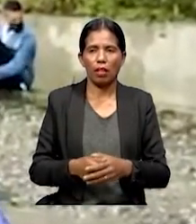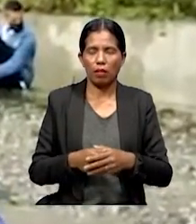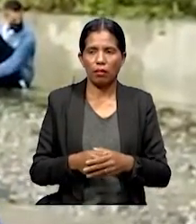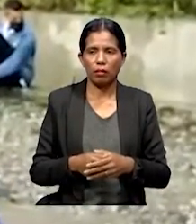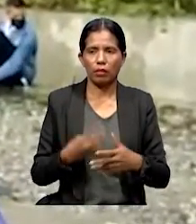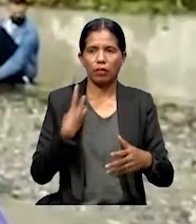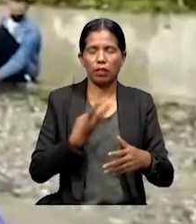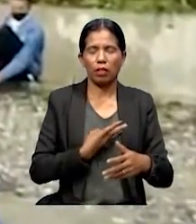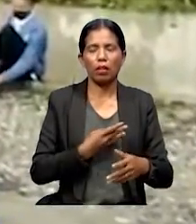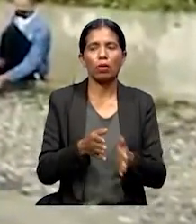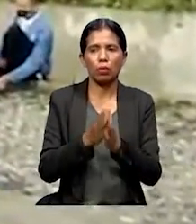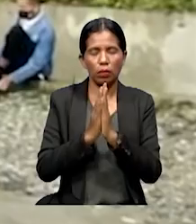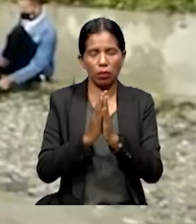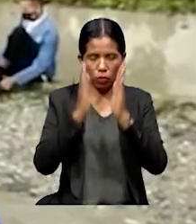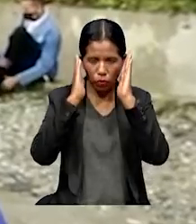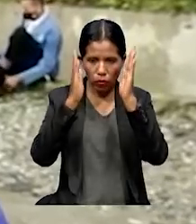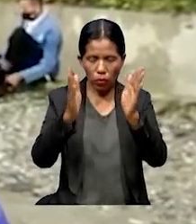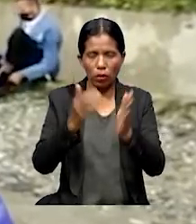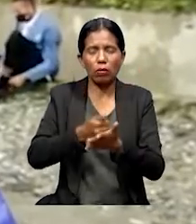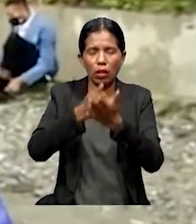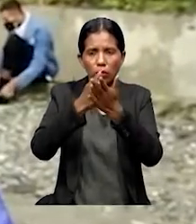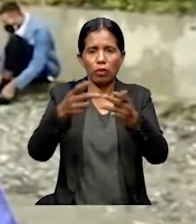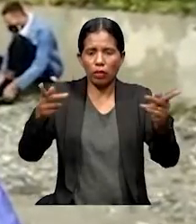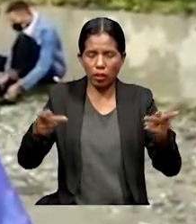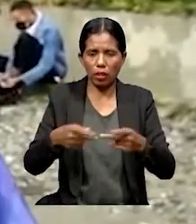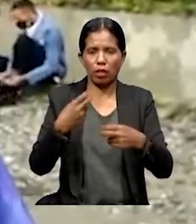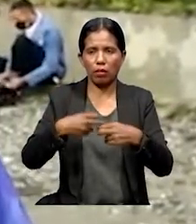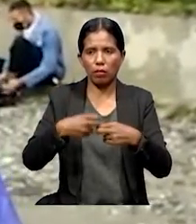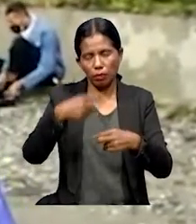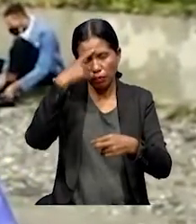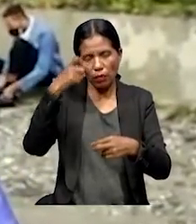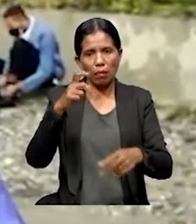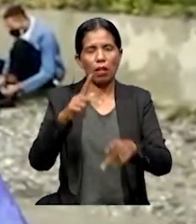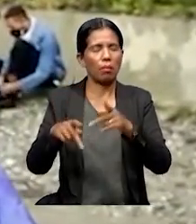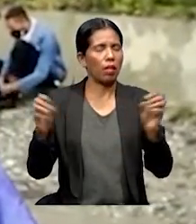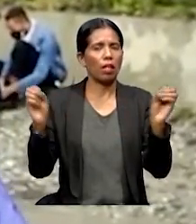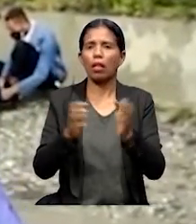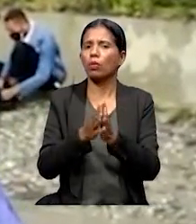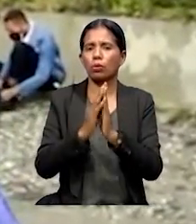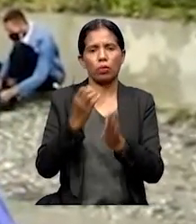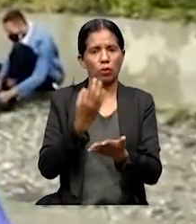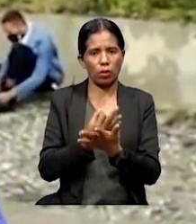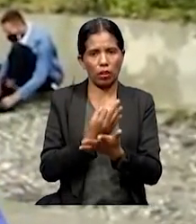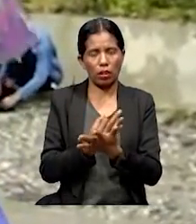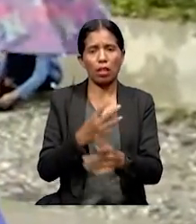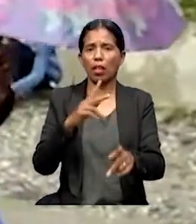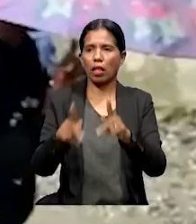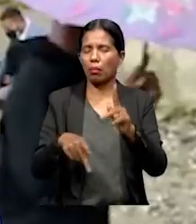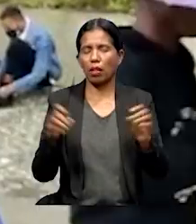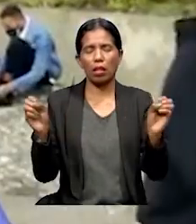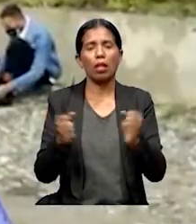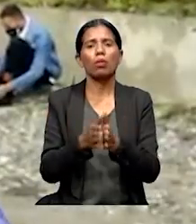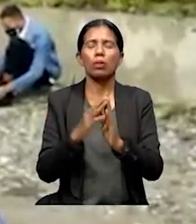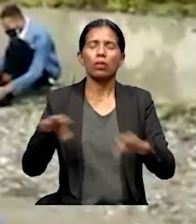tau prer dadi ba area zuru rai sira tapa pumu lai zizi osang povo lá exige